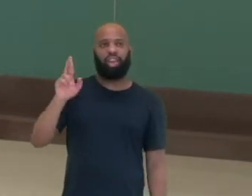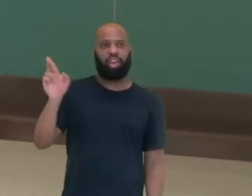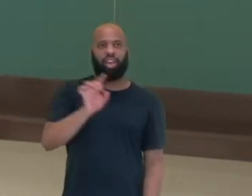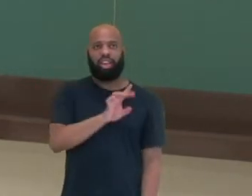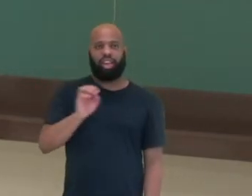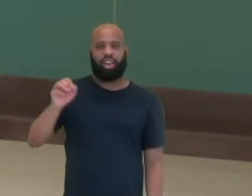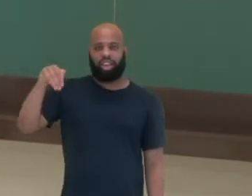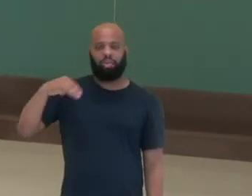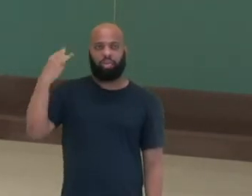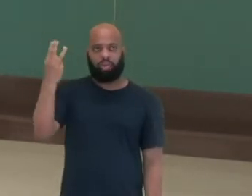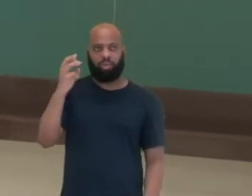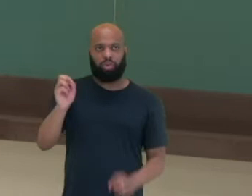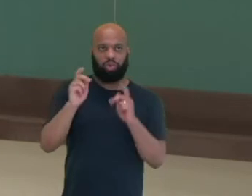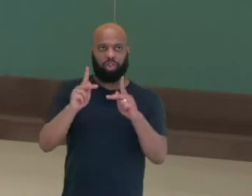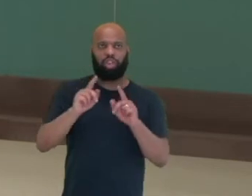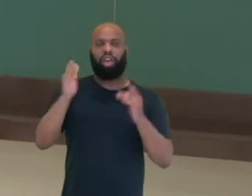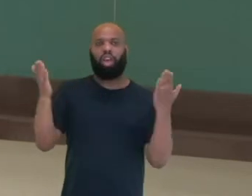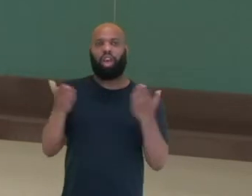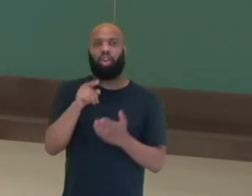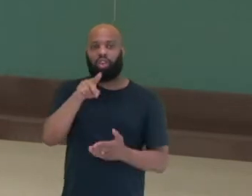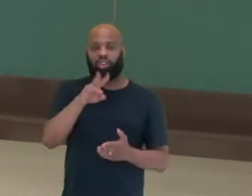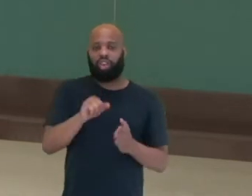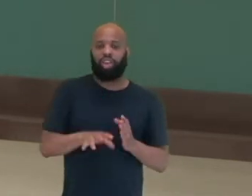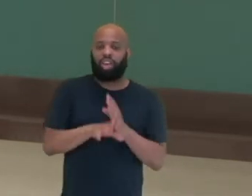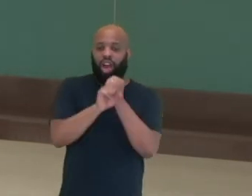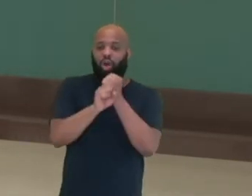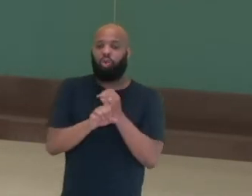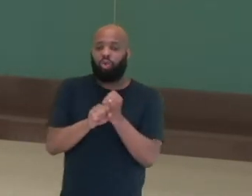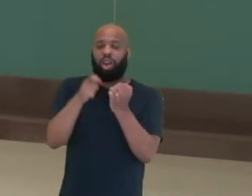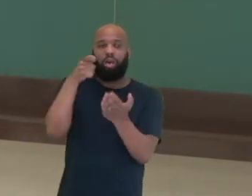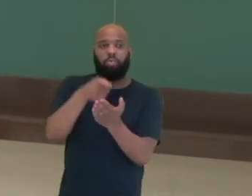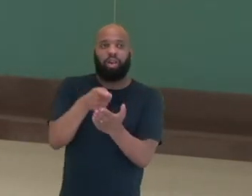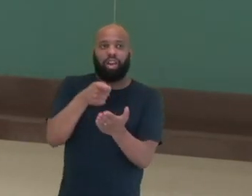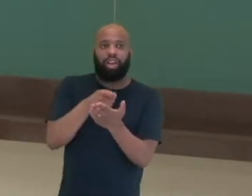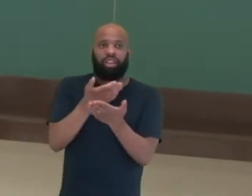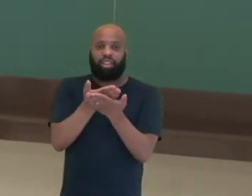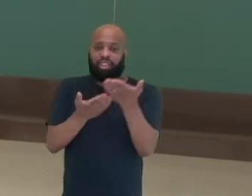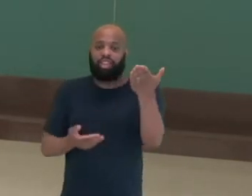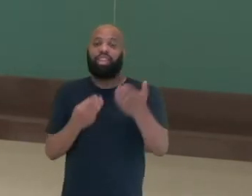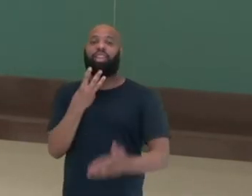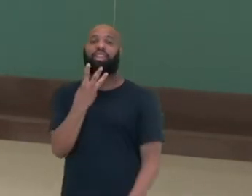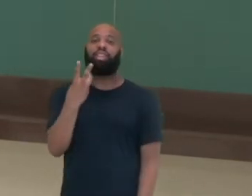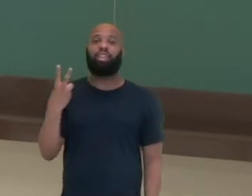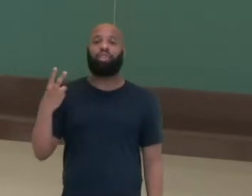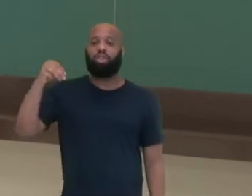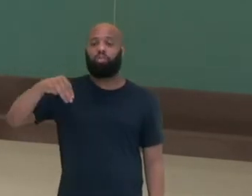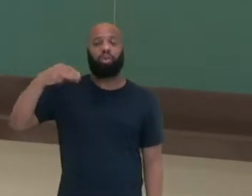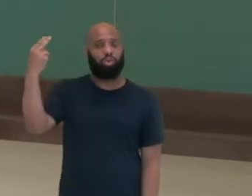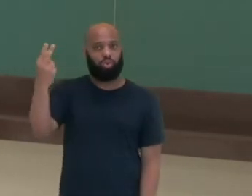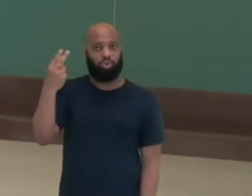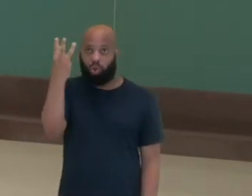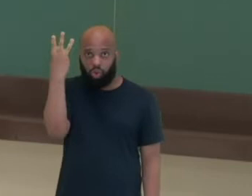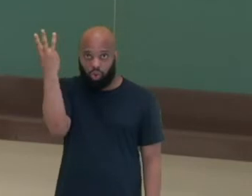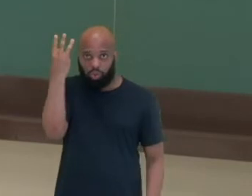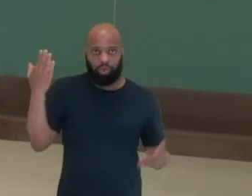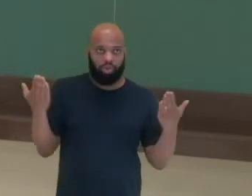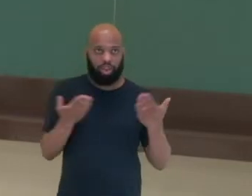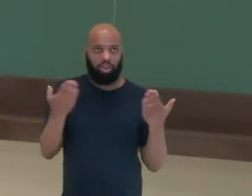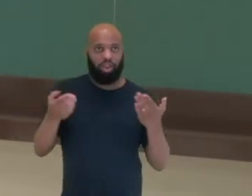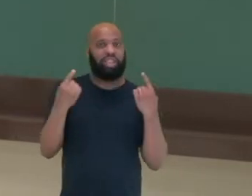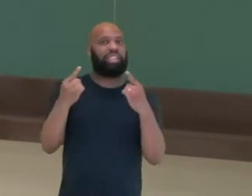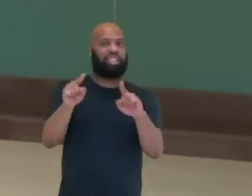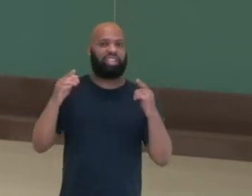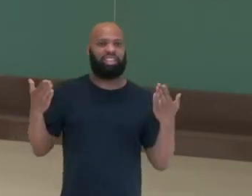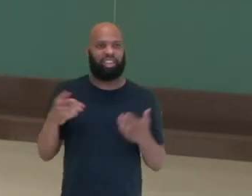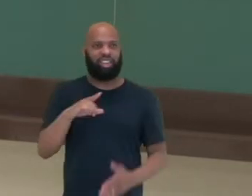por metro cúbico, tá? Calcule, né, o montante a ser pago por um consumo de 32 metros cúbicos. Olha só que